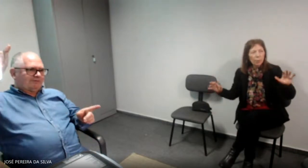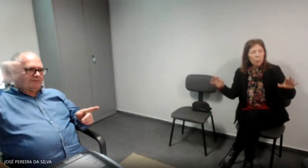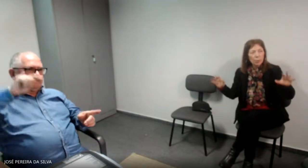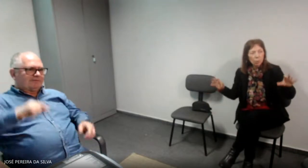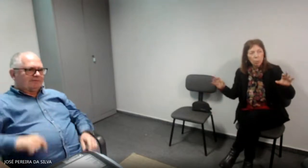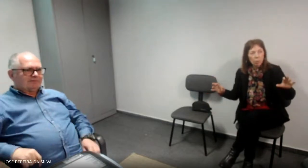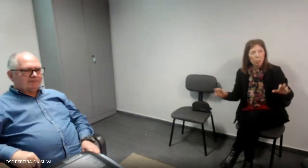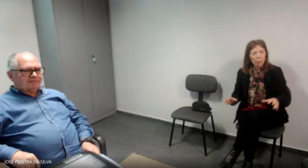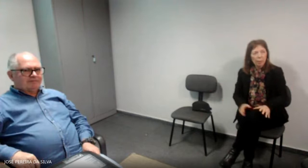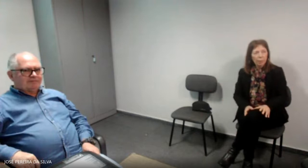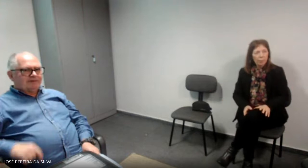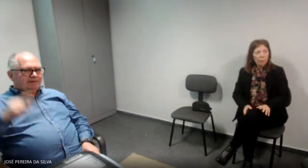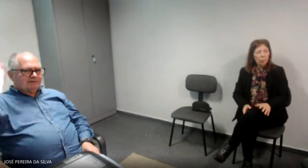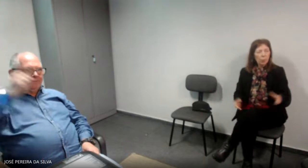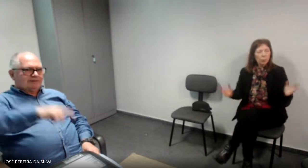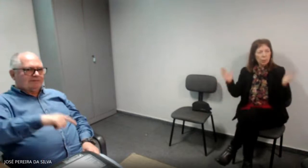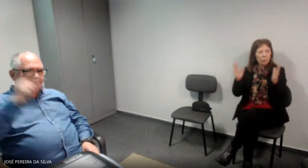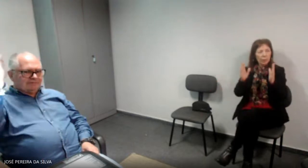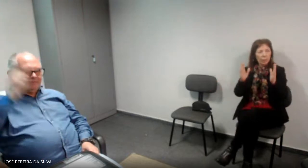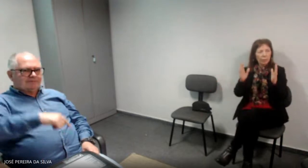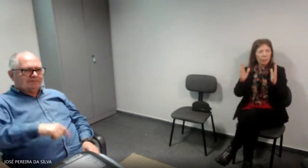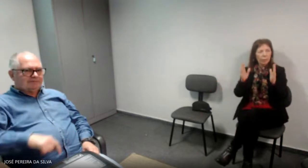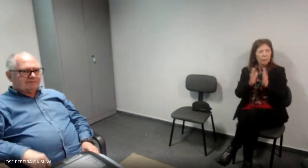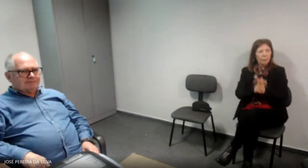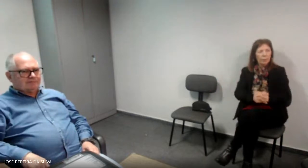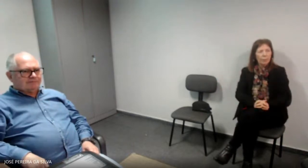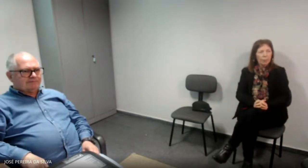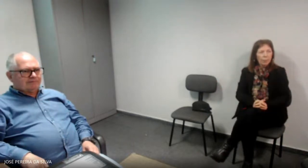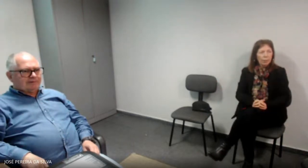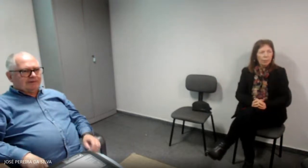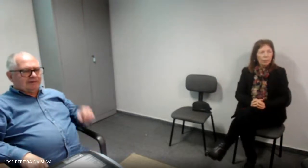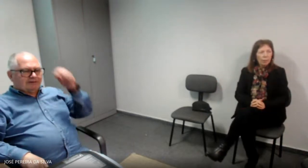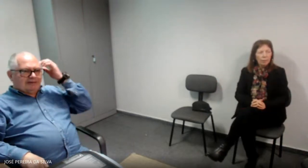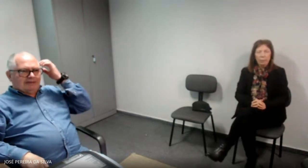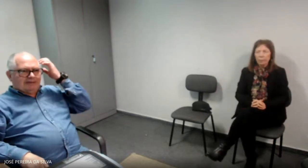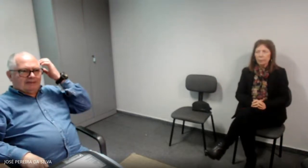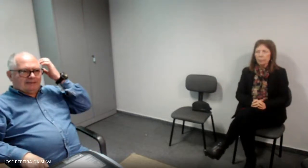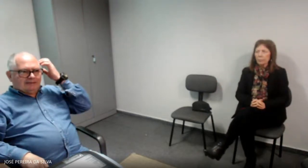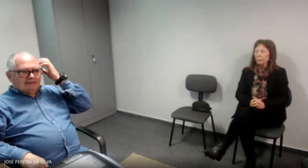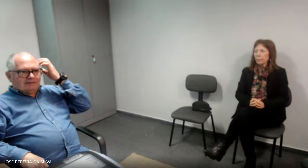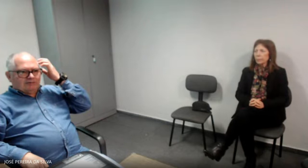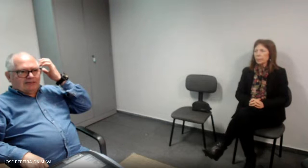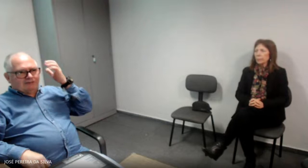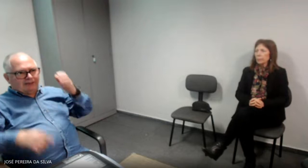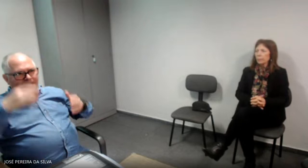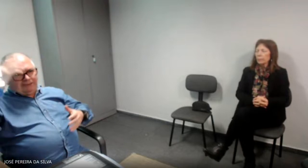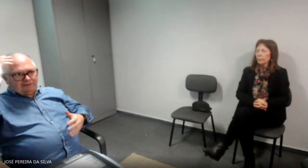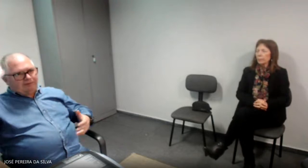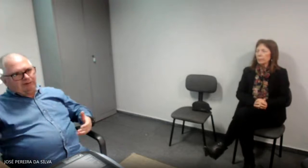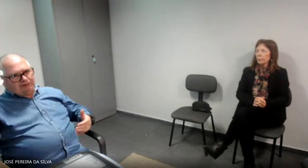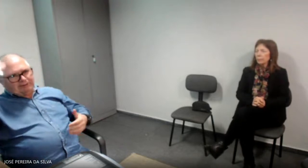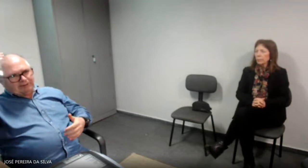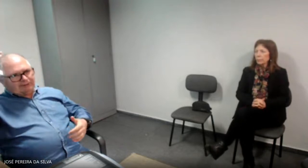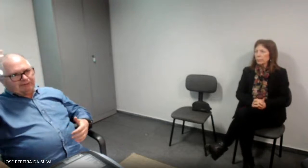vai harmonizar um com o outro, né? Como se fosse espelhar, assim. Então, no tato magnético,